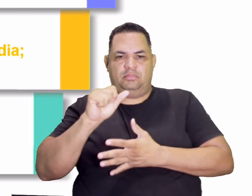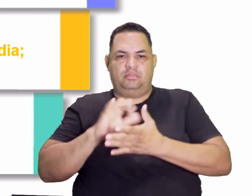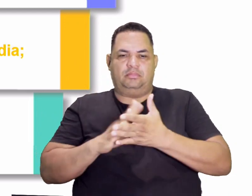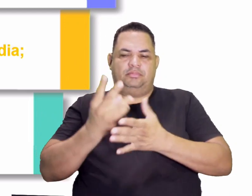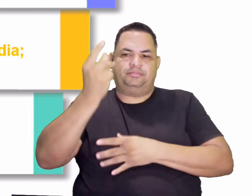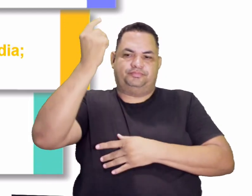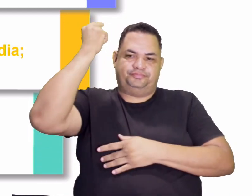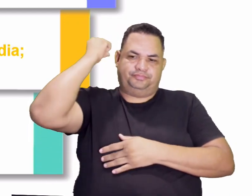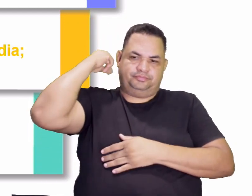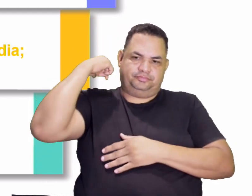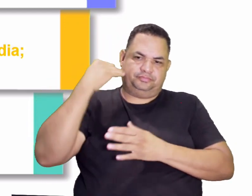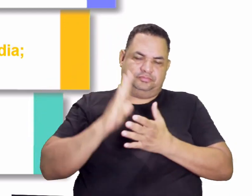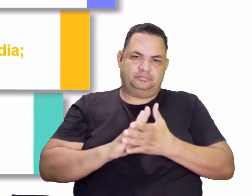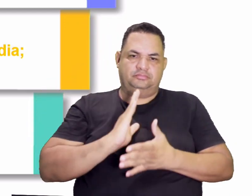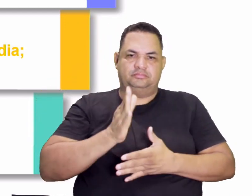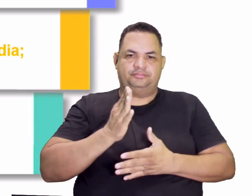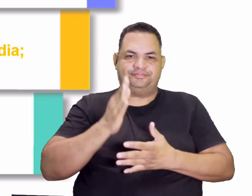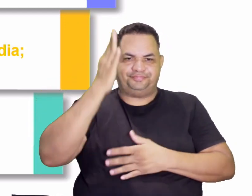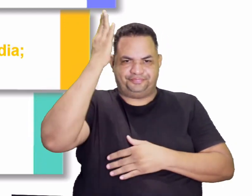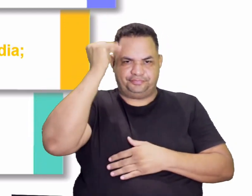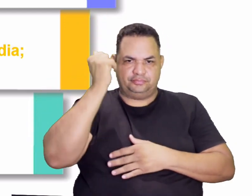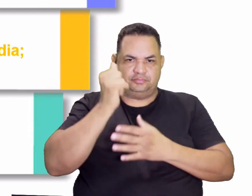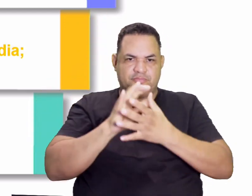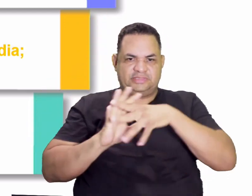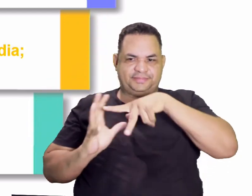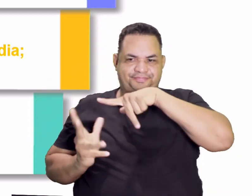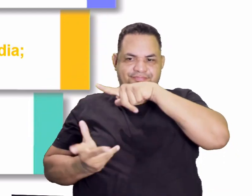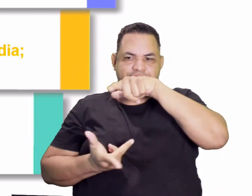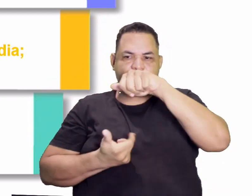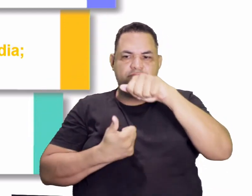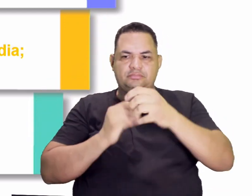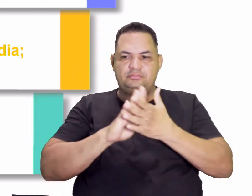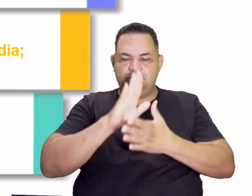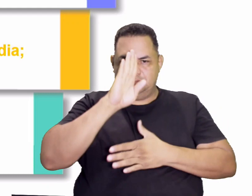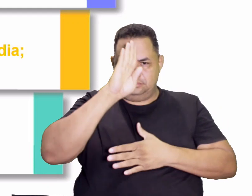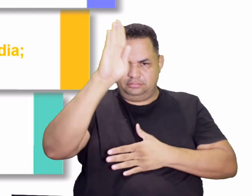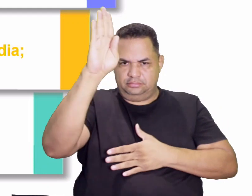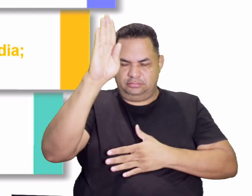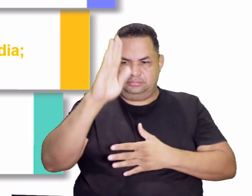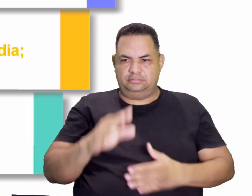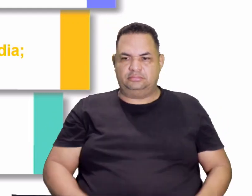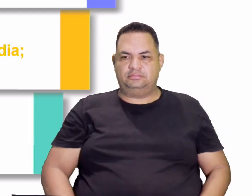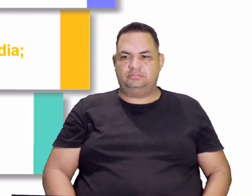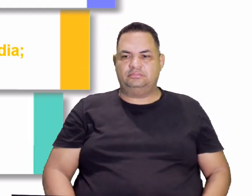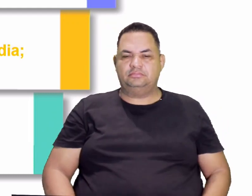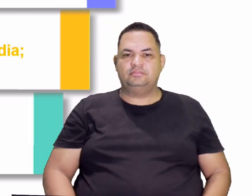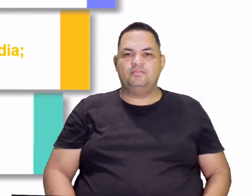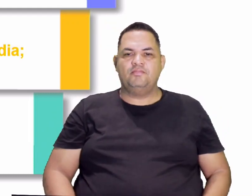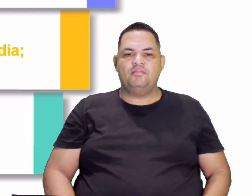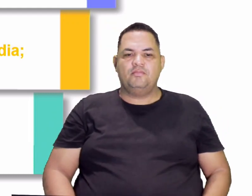antiguidade. Aqui você já sabe que é a Terra, ó. A Terra no centro.